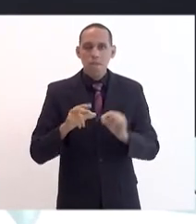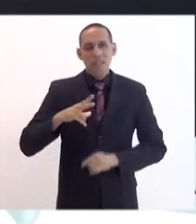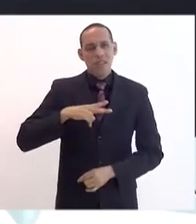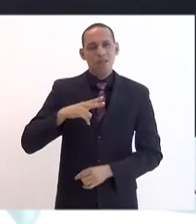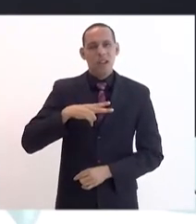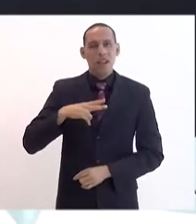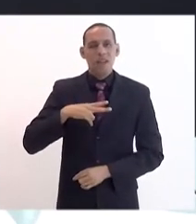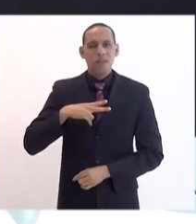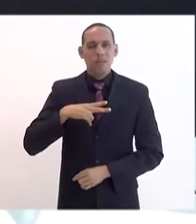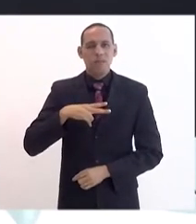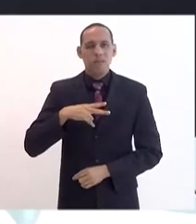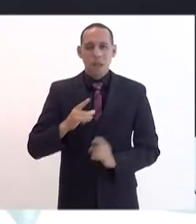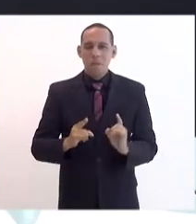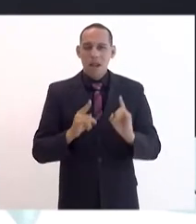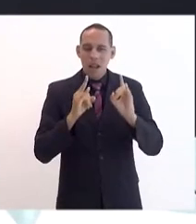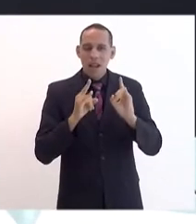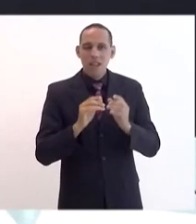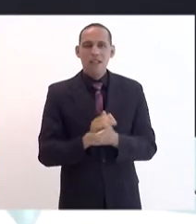privados.